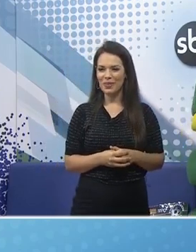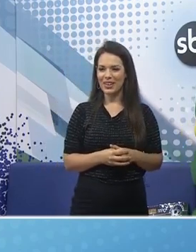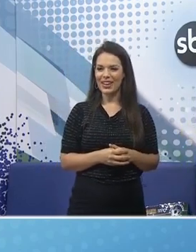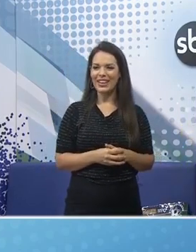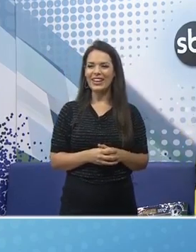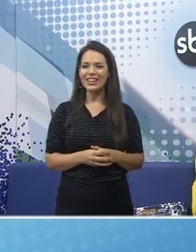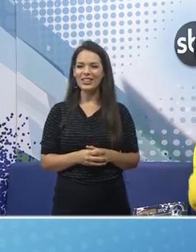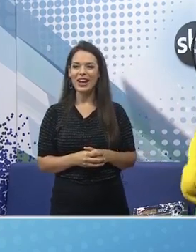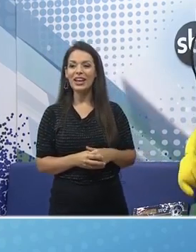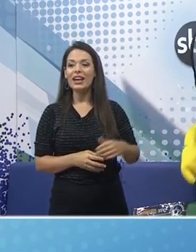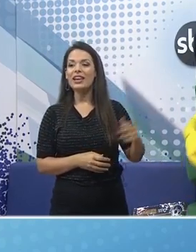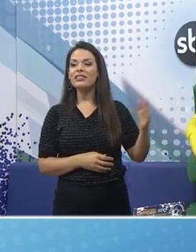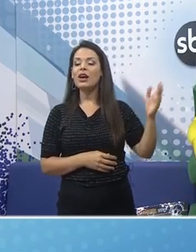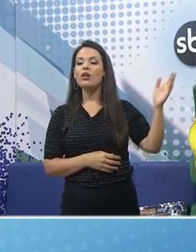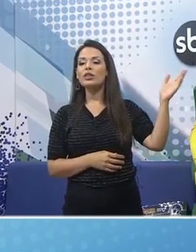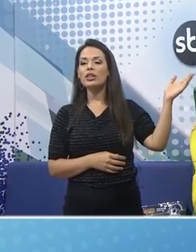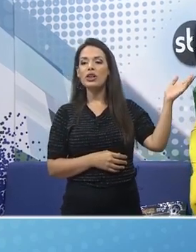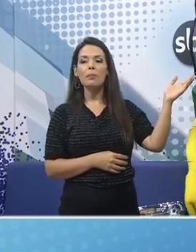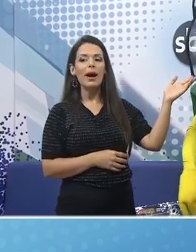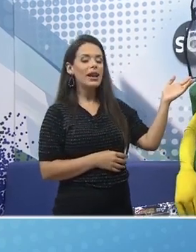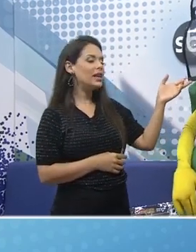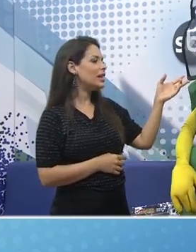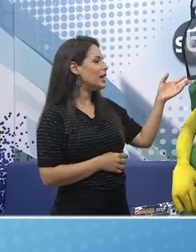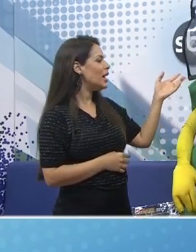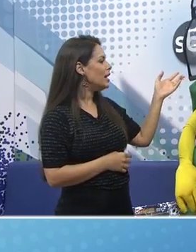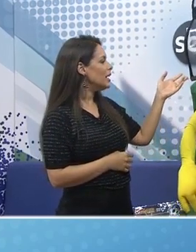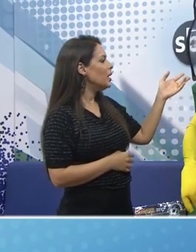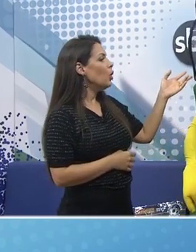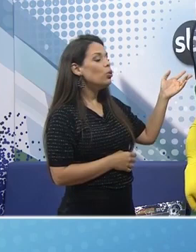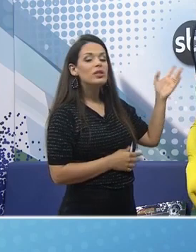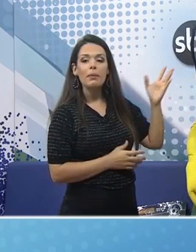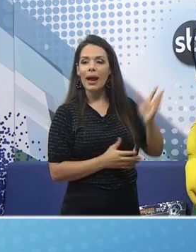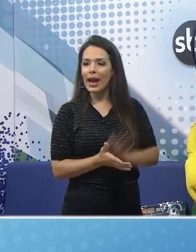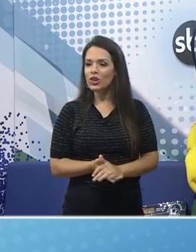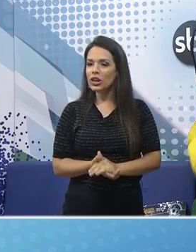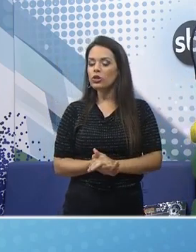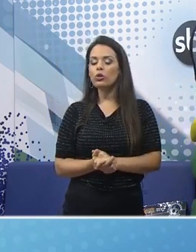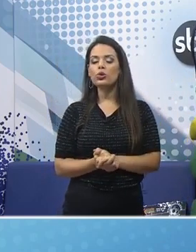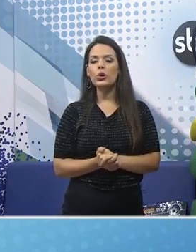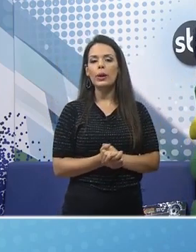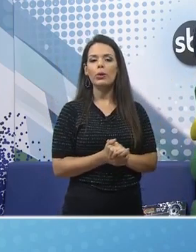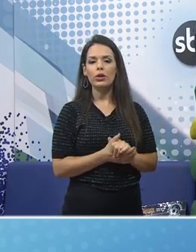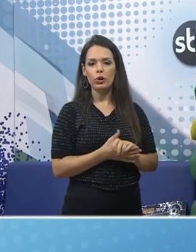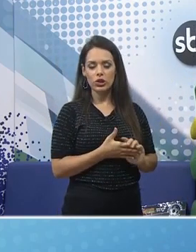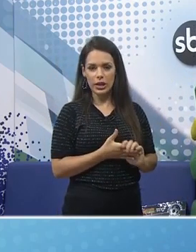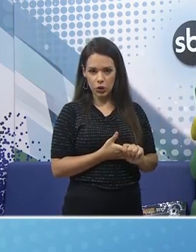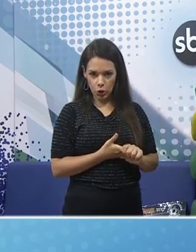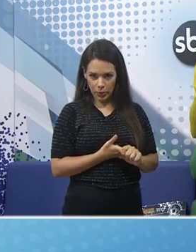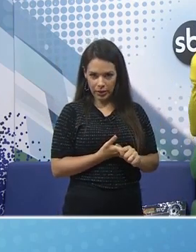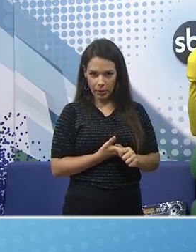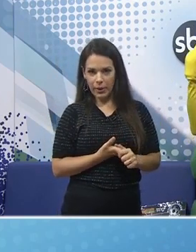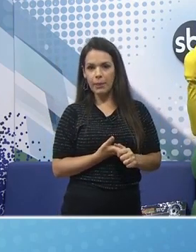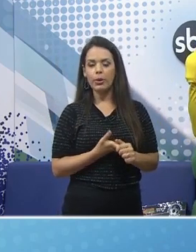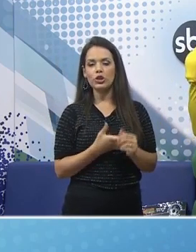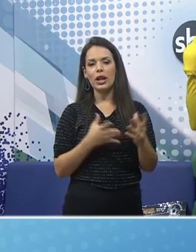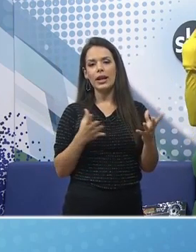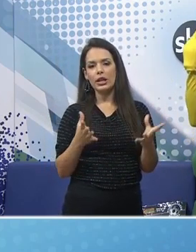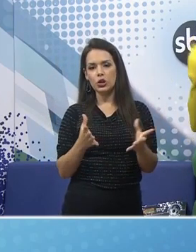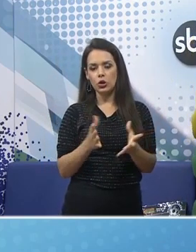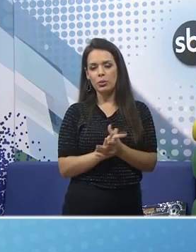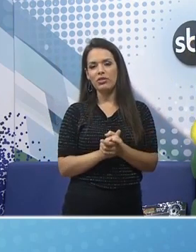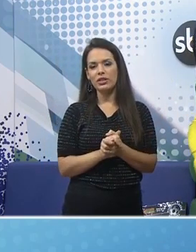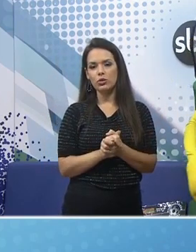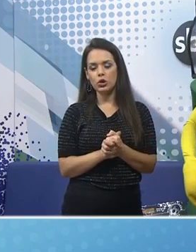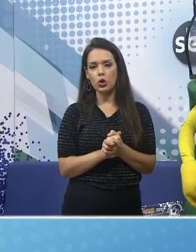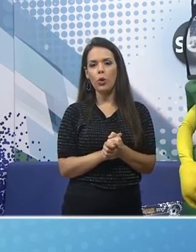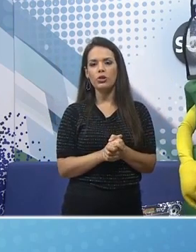bonitinho. Que lindo, né? Isso, vocês reparem que ele usa máscara, todos os colaboradores da Rede Economia também. Pode ir lá na